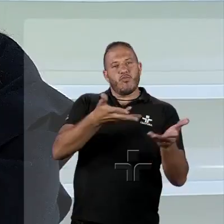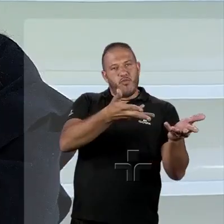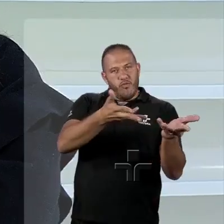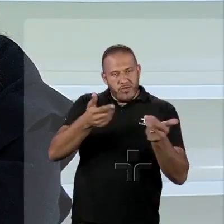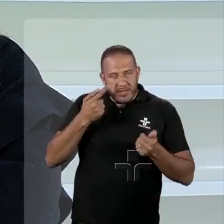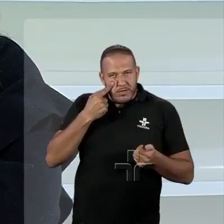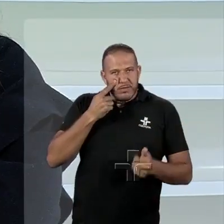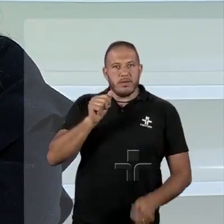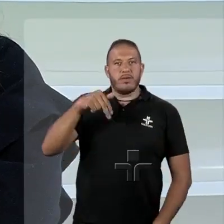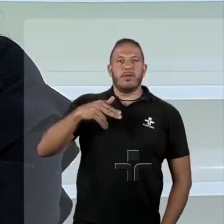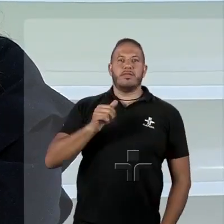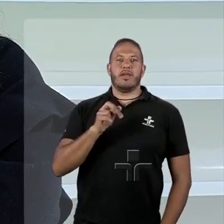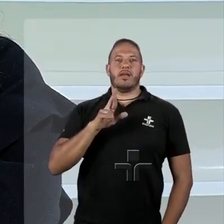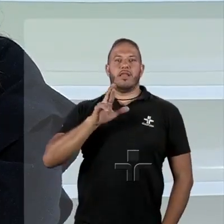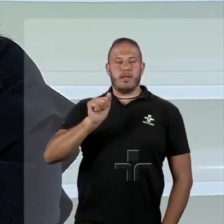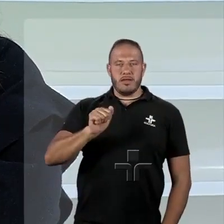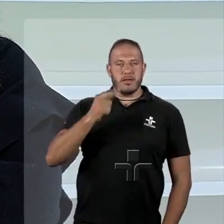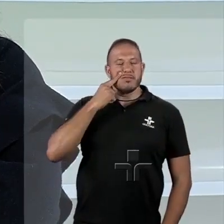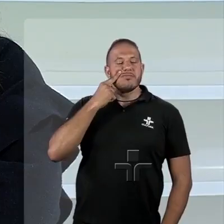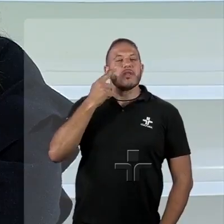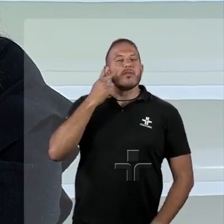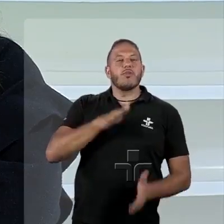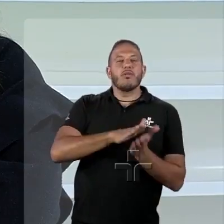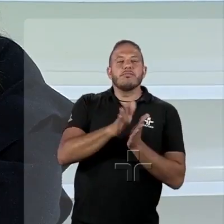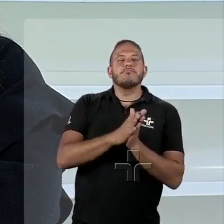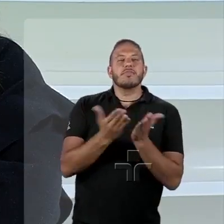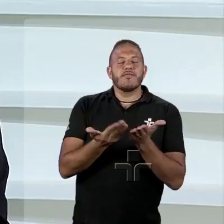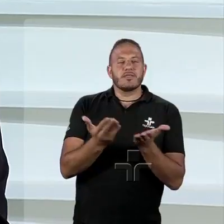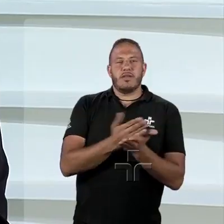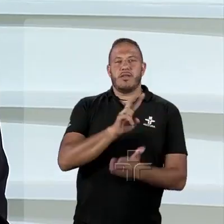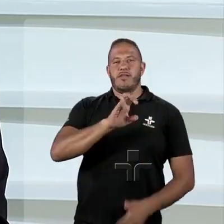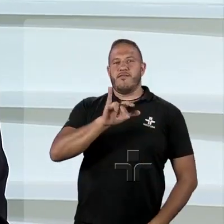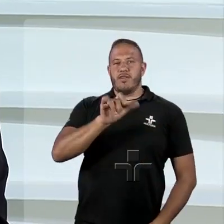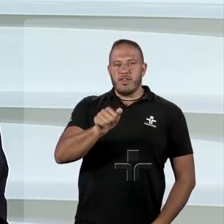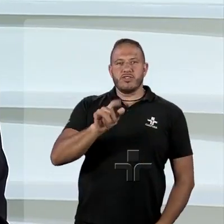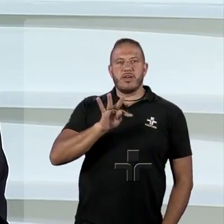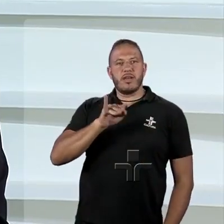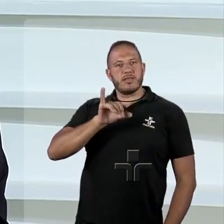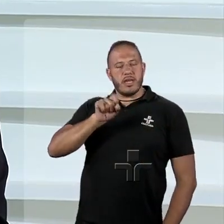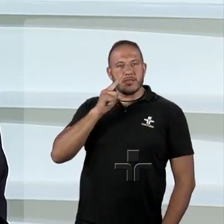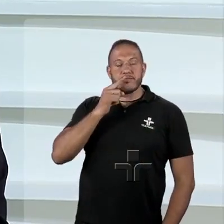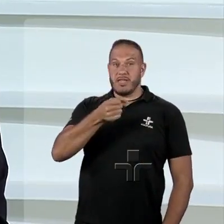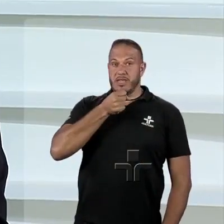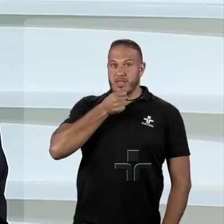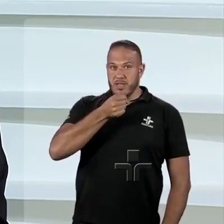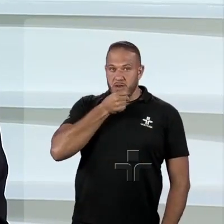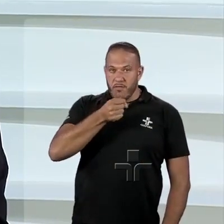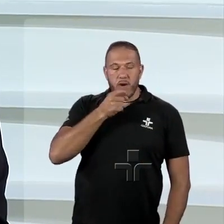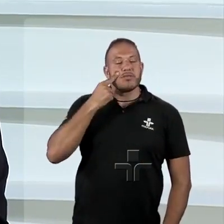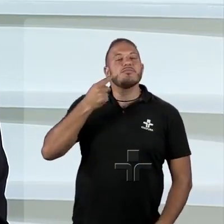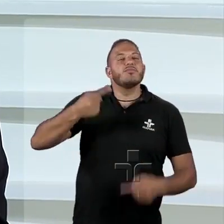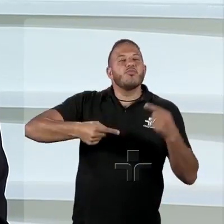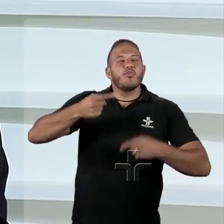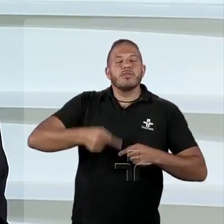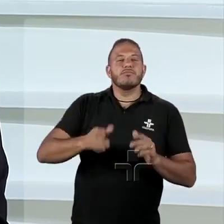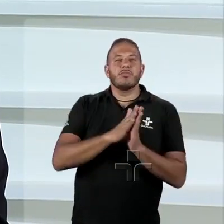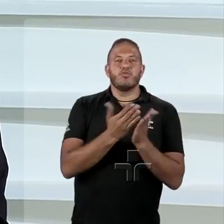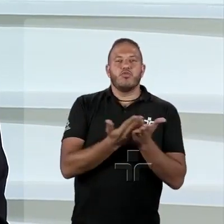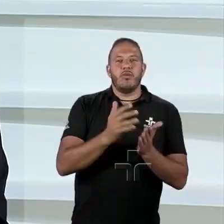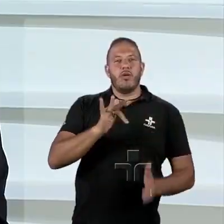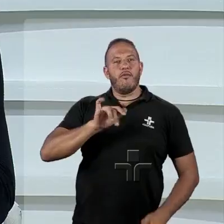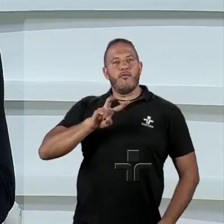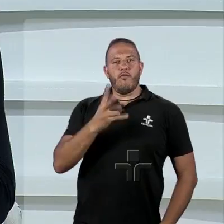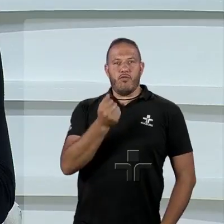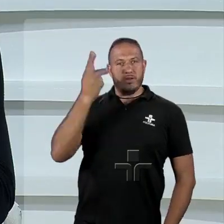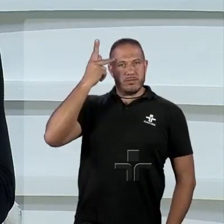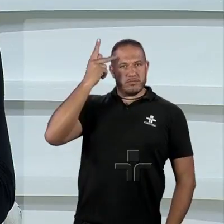convidamos Ana Clara Costa, editora de Brasil da revista Veja, Thaís Bilenque, repórter de política do jornal Folha de São